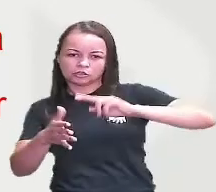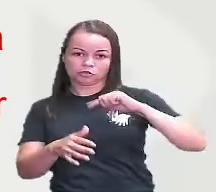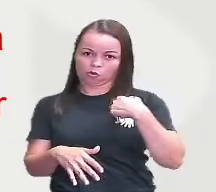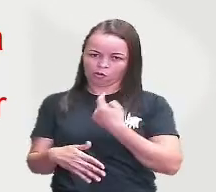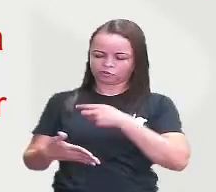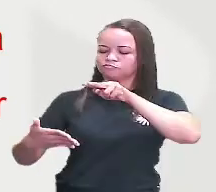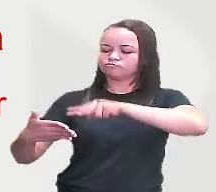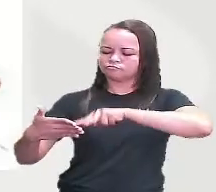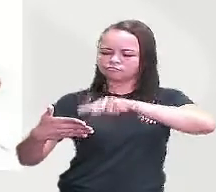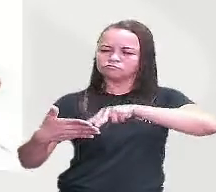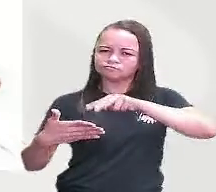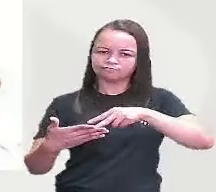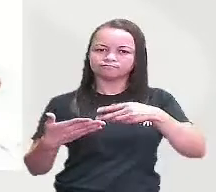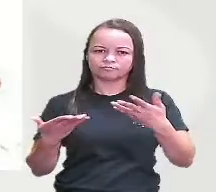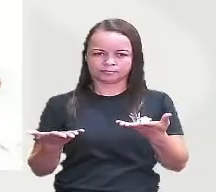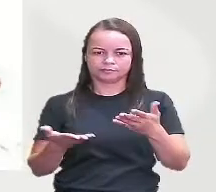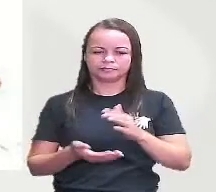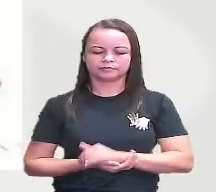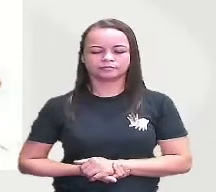lendo.